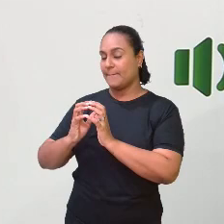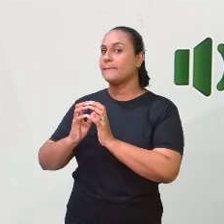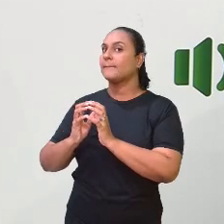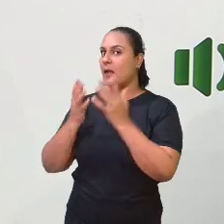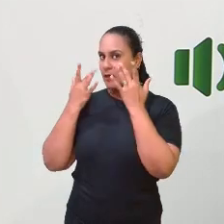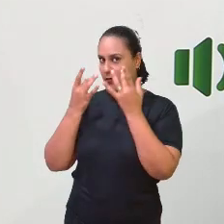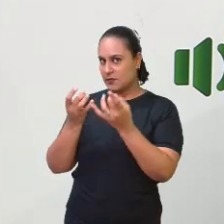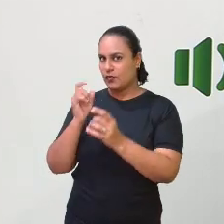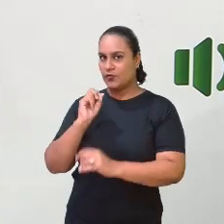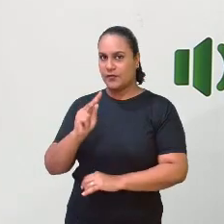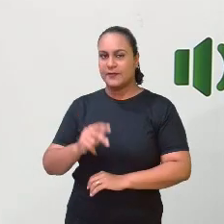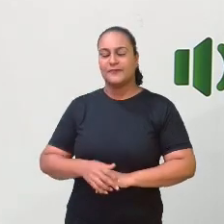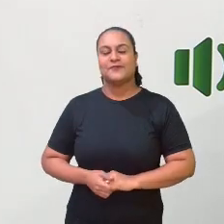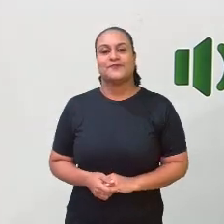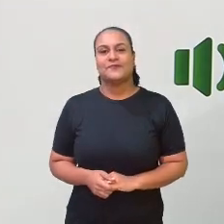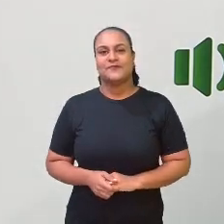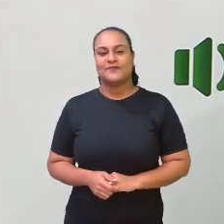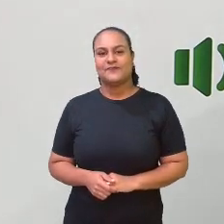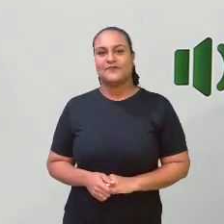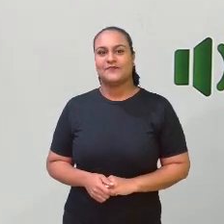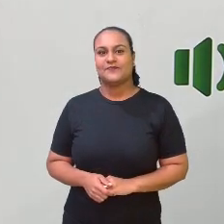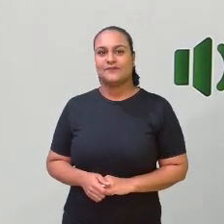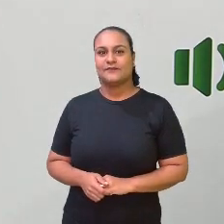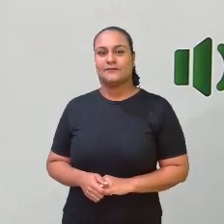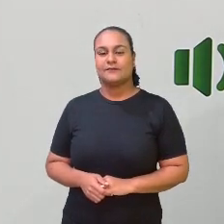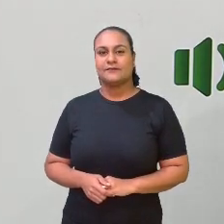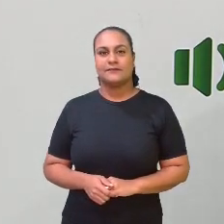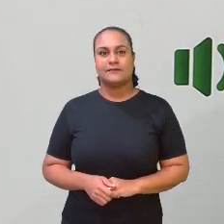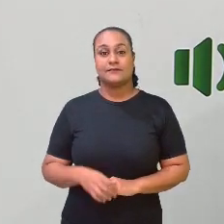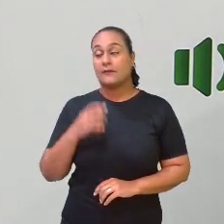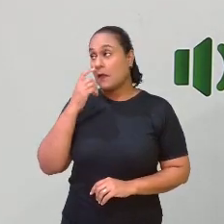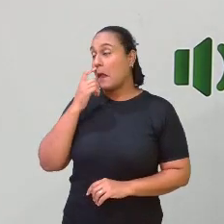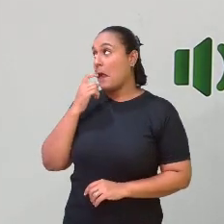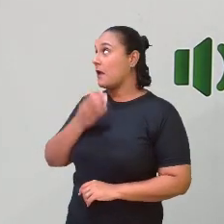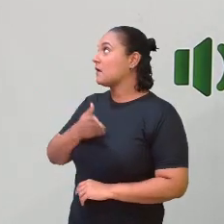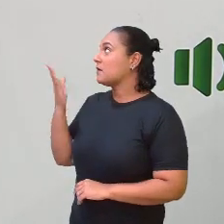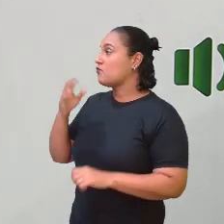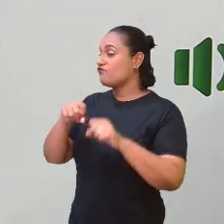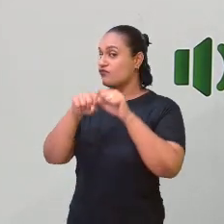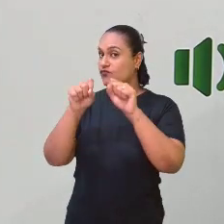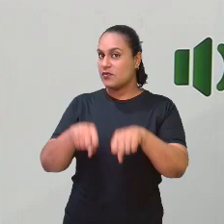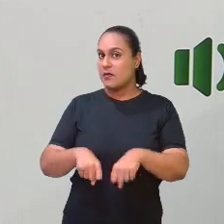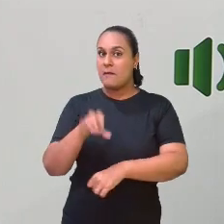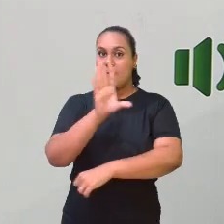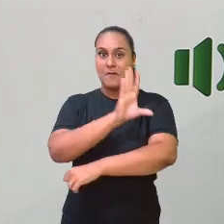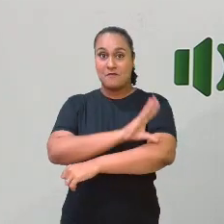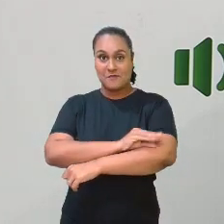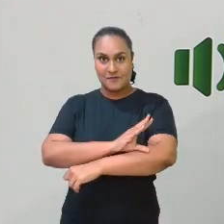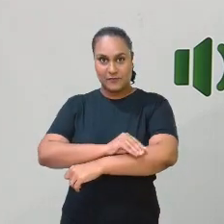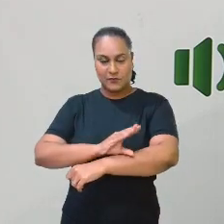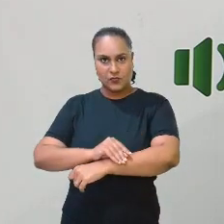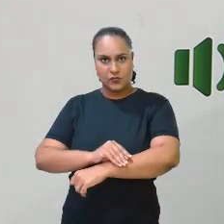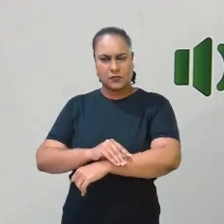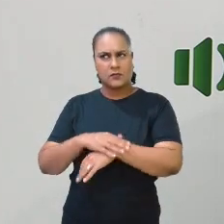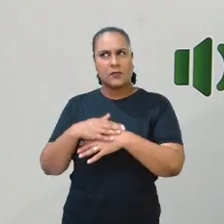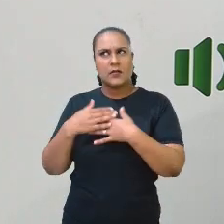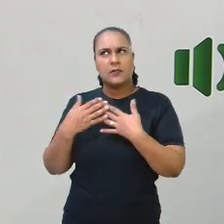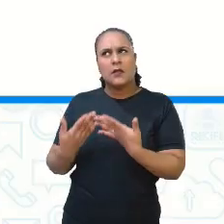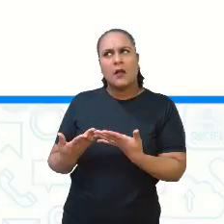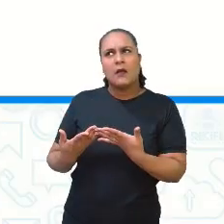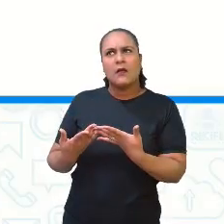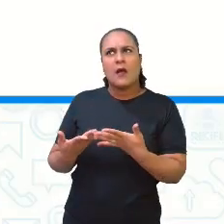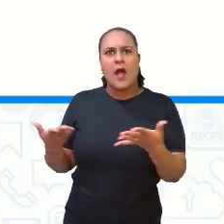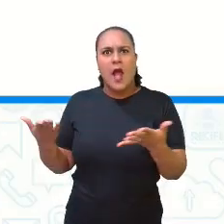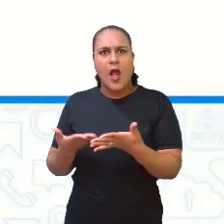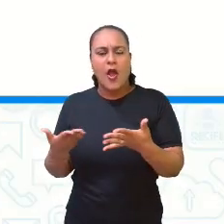fica atento a isso. Agora a gente vai para o nosso sistema muscular. Professora, agora a